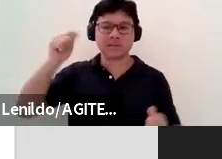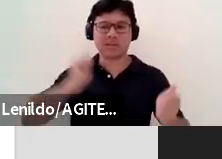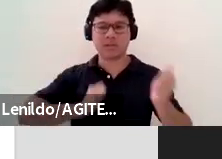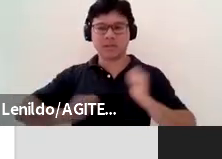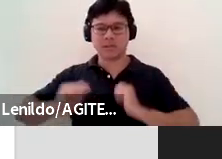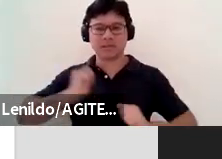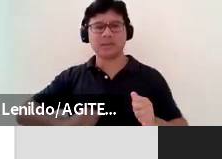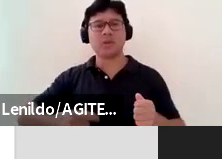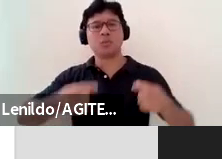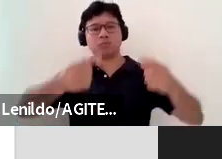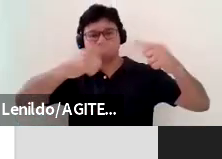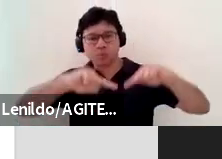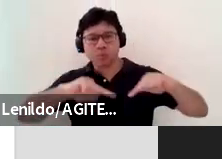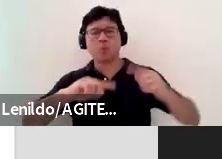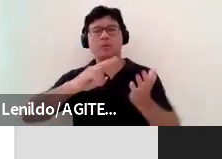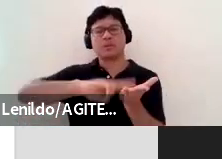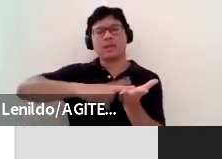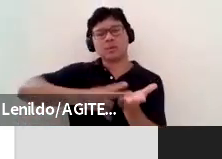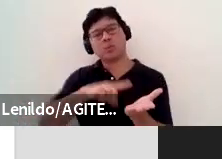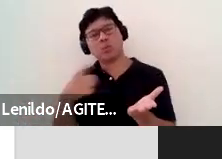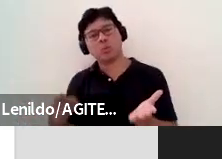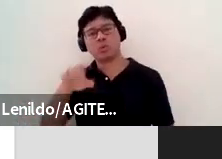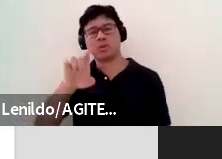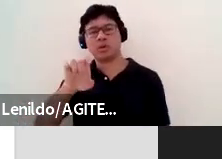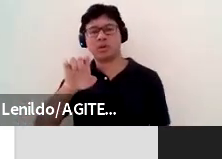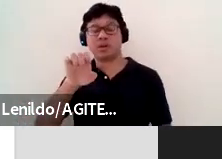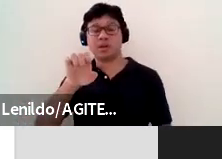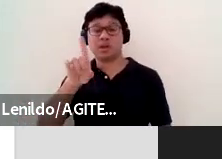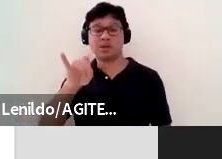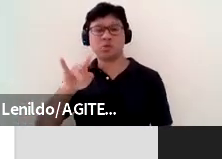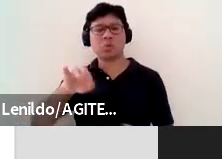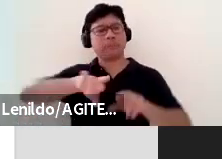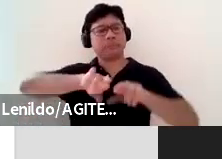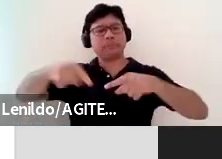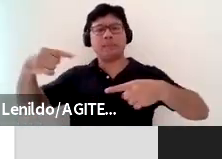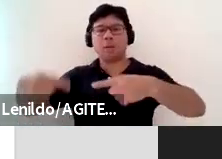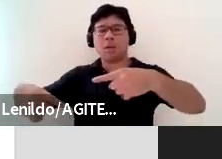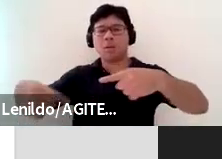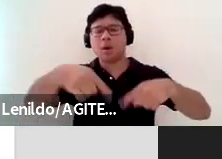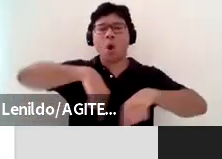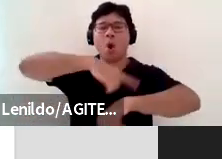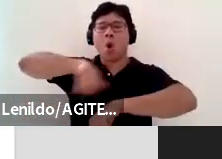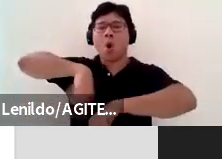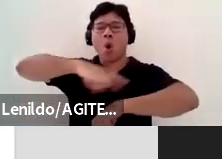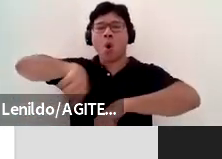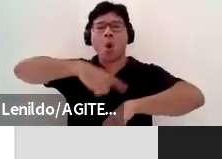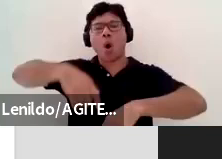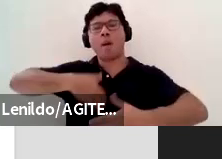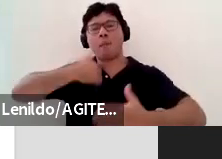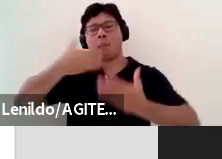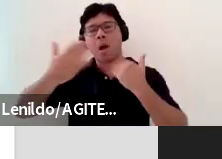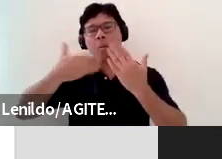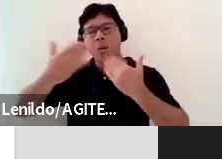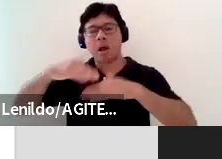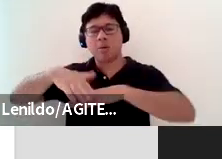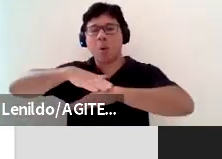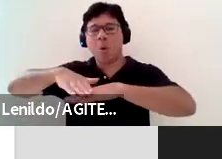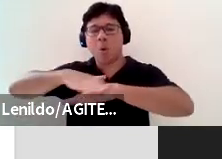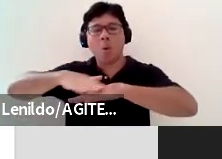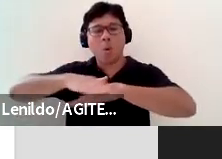tradutor e o editor, que é sempre um debate super prolífico e rende horas e horas de conversa. E teve um